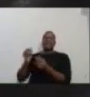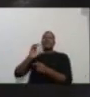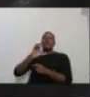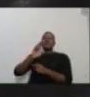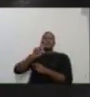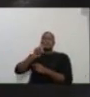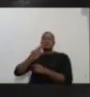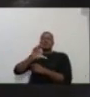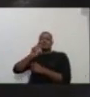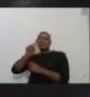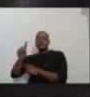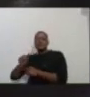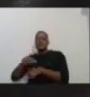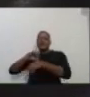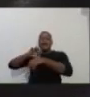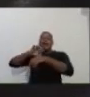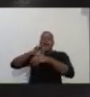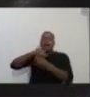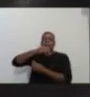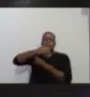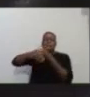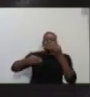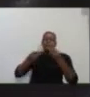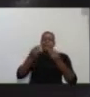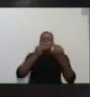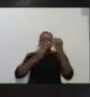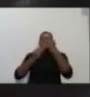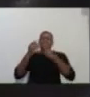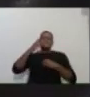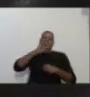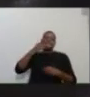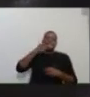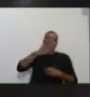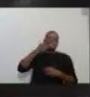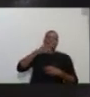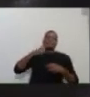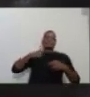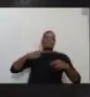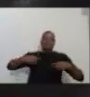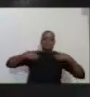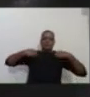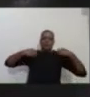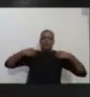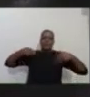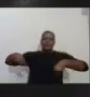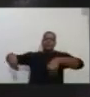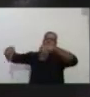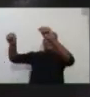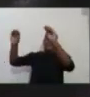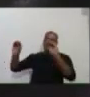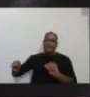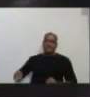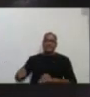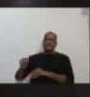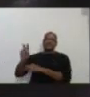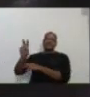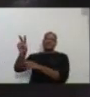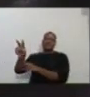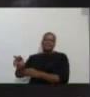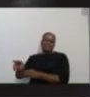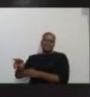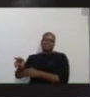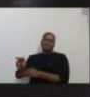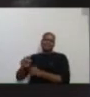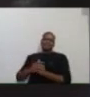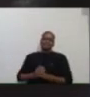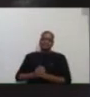cobertas depois, só pode mostrar os dois que o mar se paga com o bem. E aí,